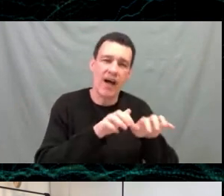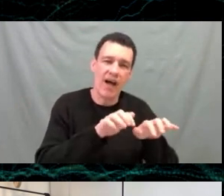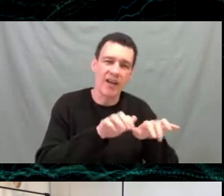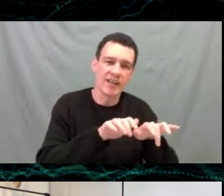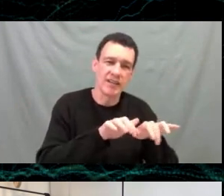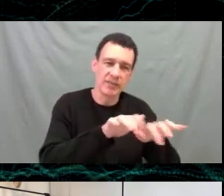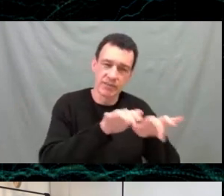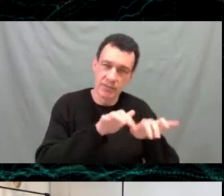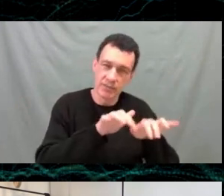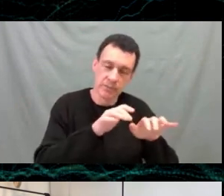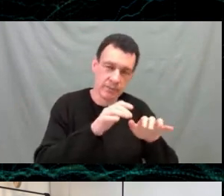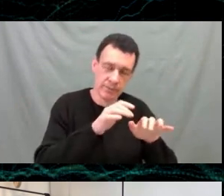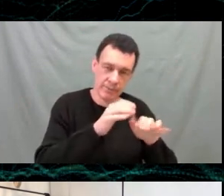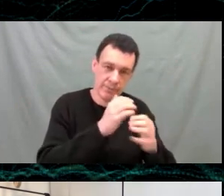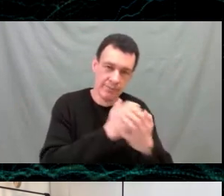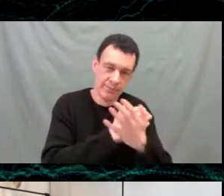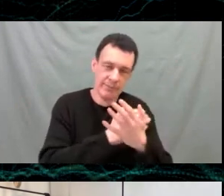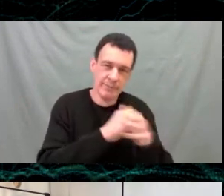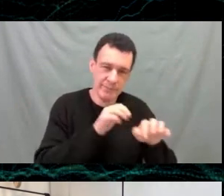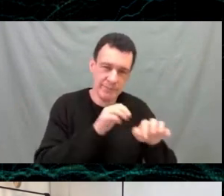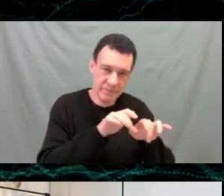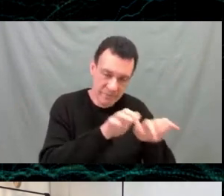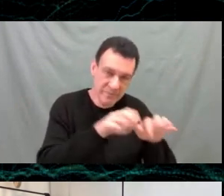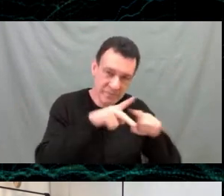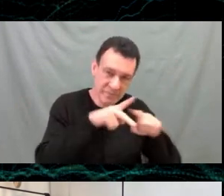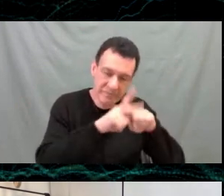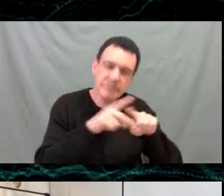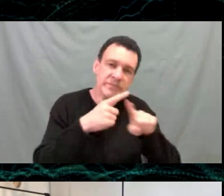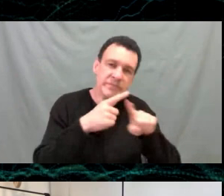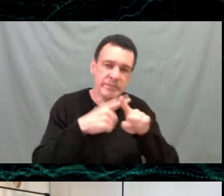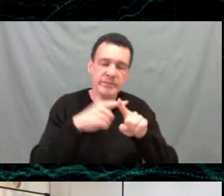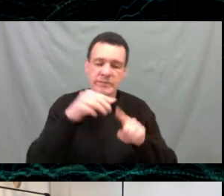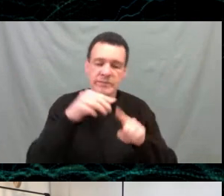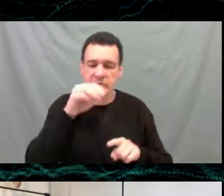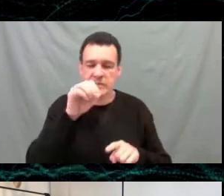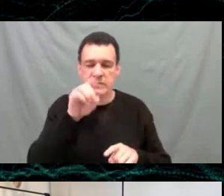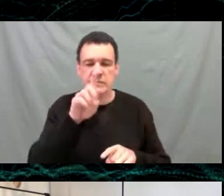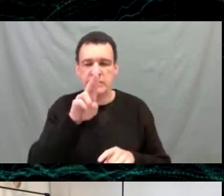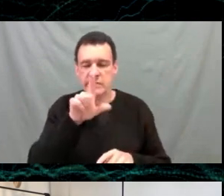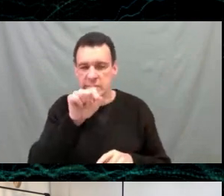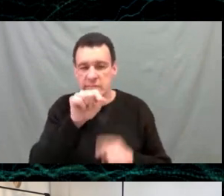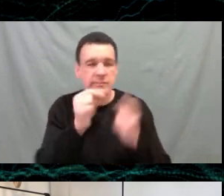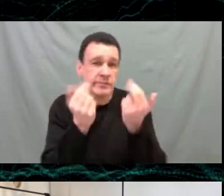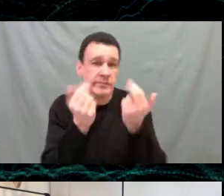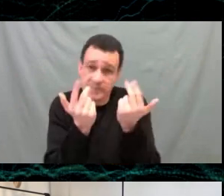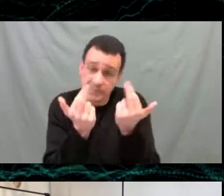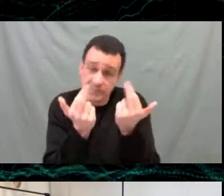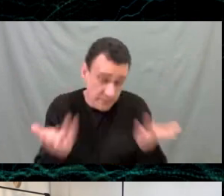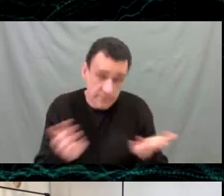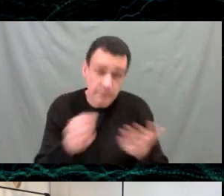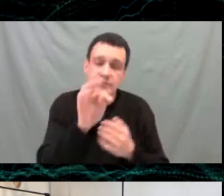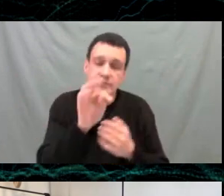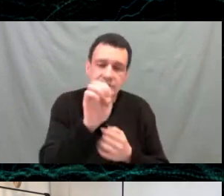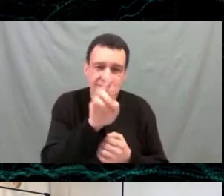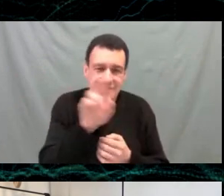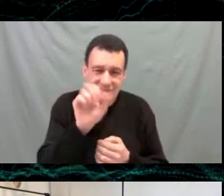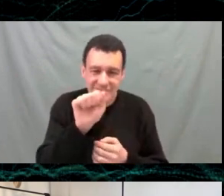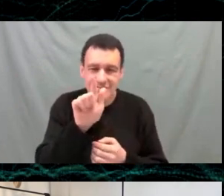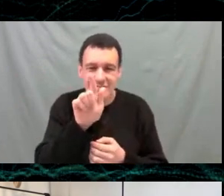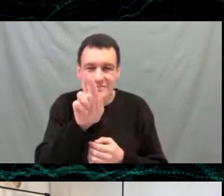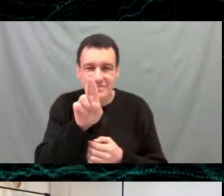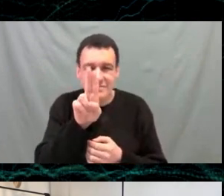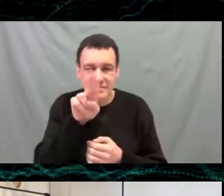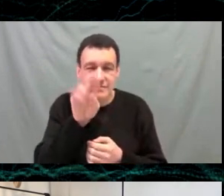esses módulos aqui que a gente viu, eles são iguais, é a mesmo Terra Grande, a única coisa que muda é os inputs, mas vamos